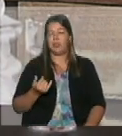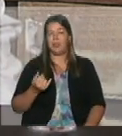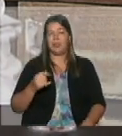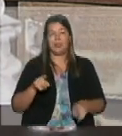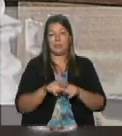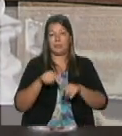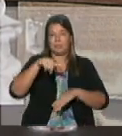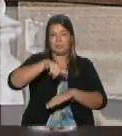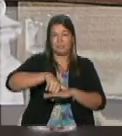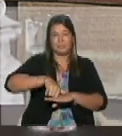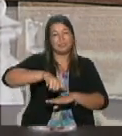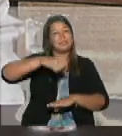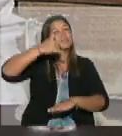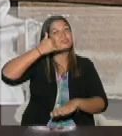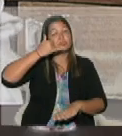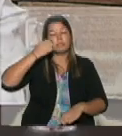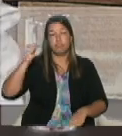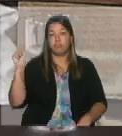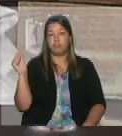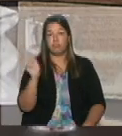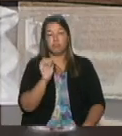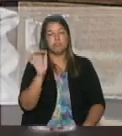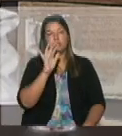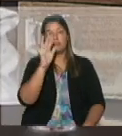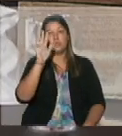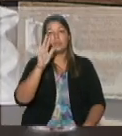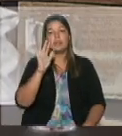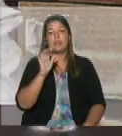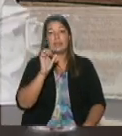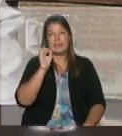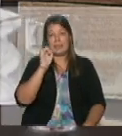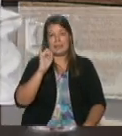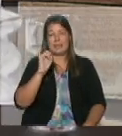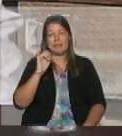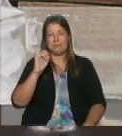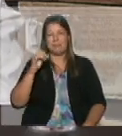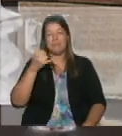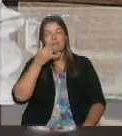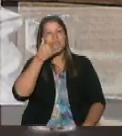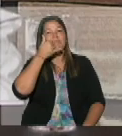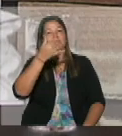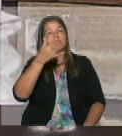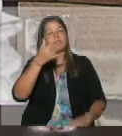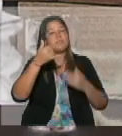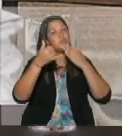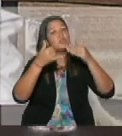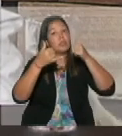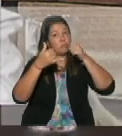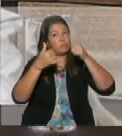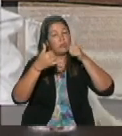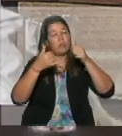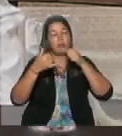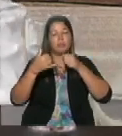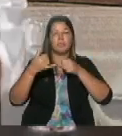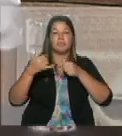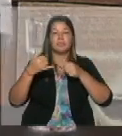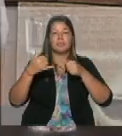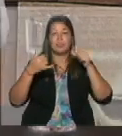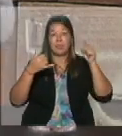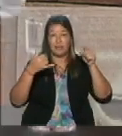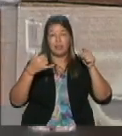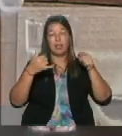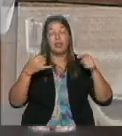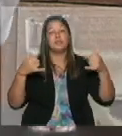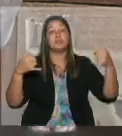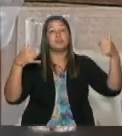coisa caríssima, quer dizer, uma ligação você pedia, tinha o operator, a telefonista, né? Então você pedia uma ligação de manhã,